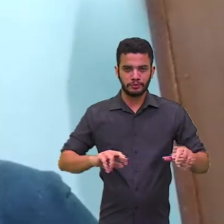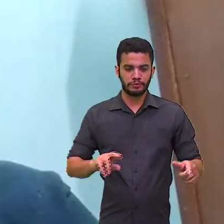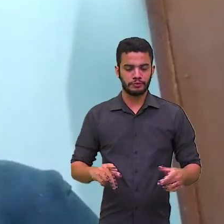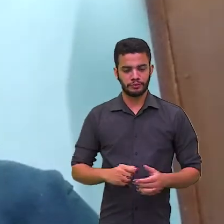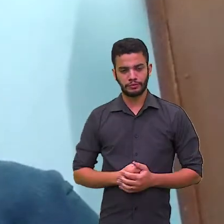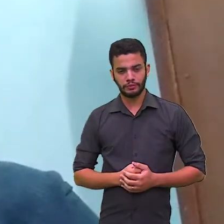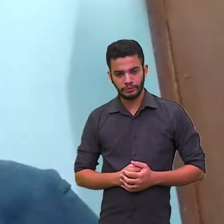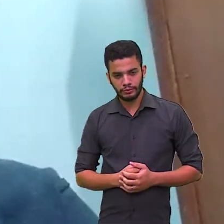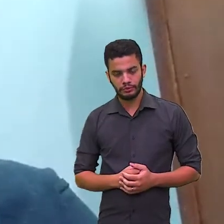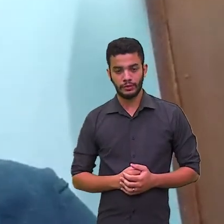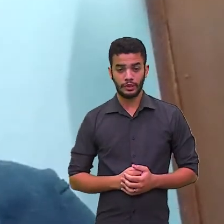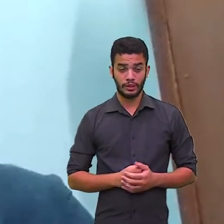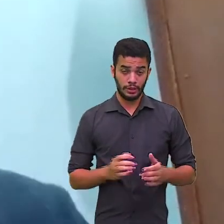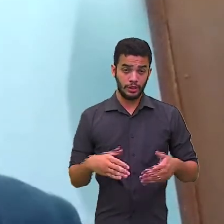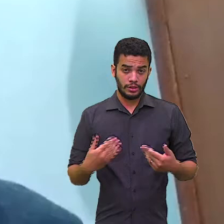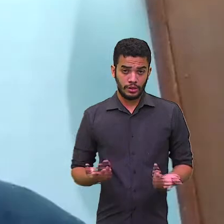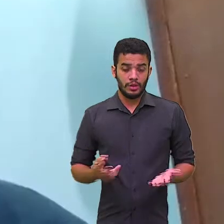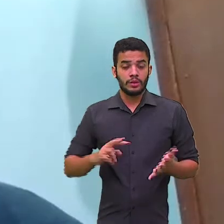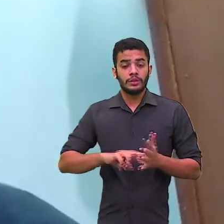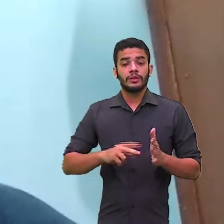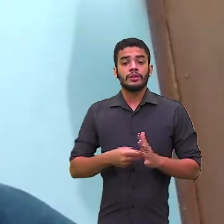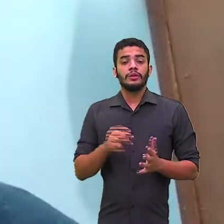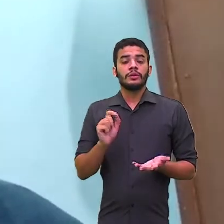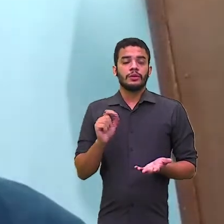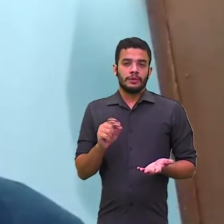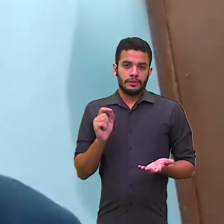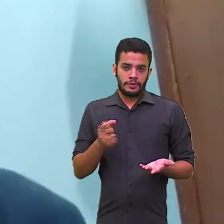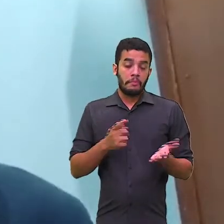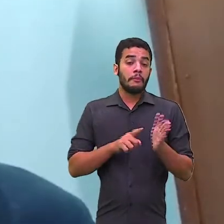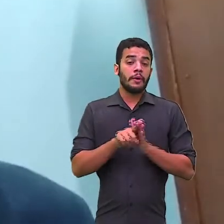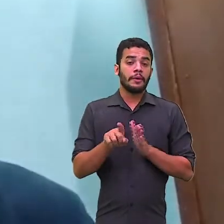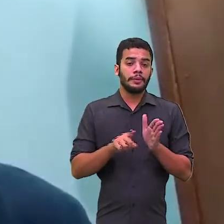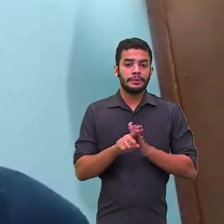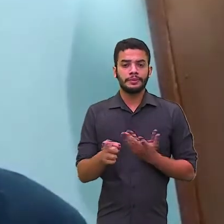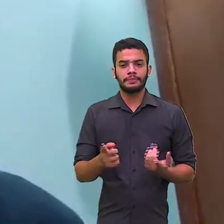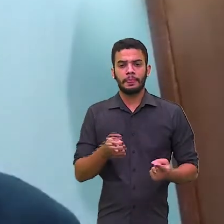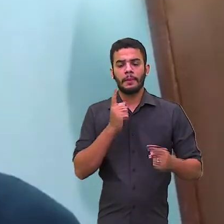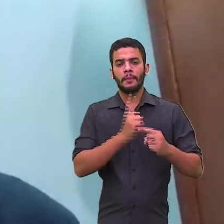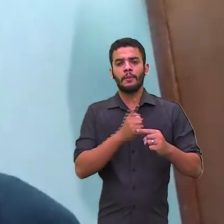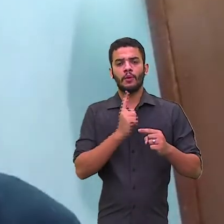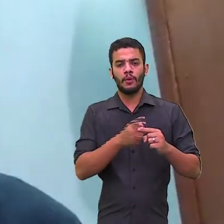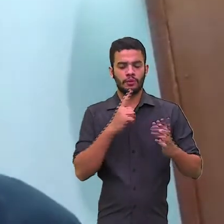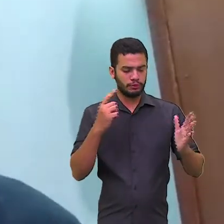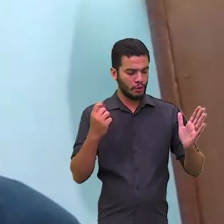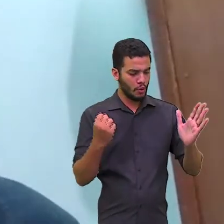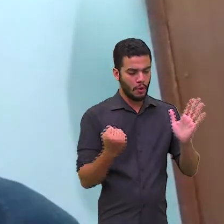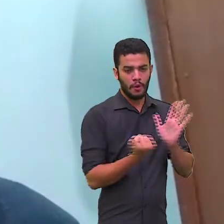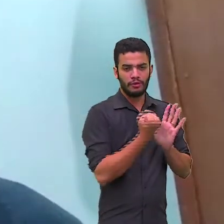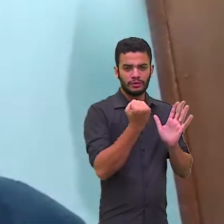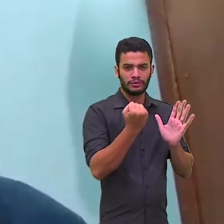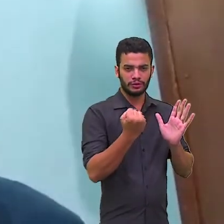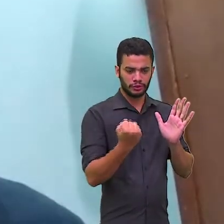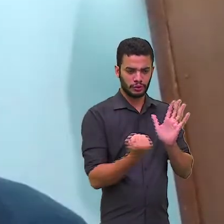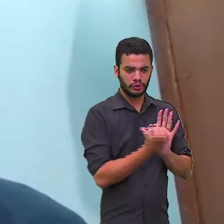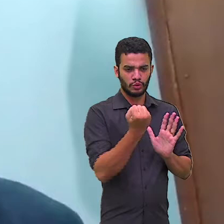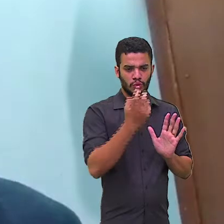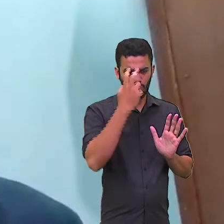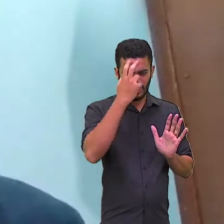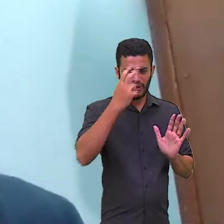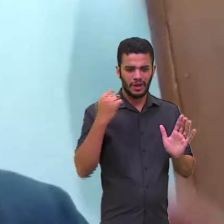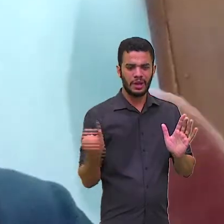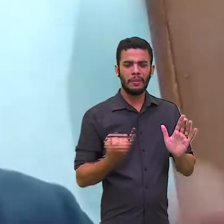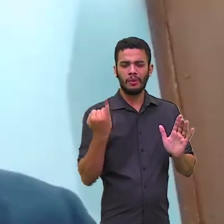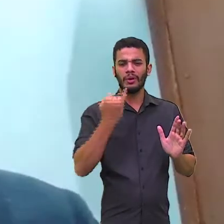Nesse sentido, então, uma pergunta que fica no ar. Por que o patrimônio é tão importante? Ou melhor, por